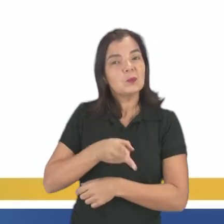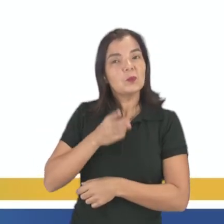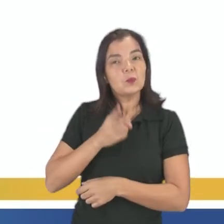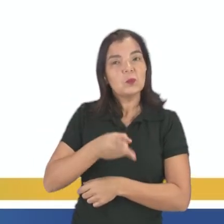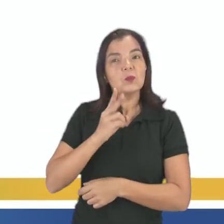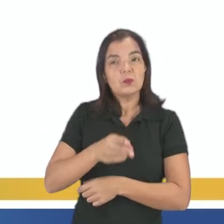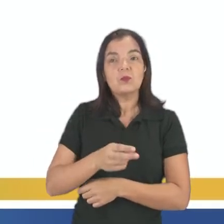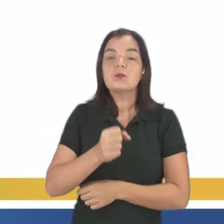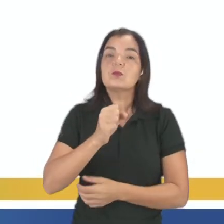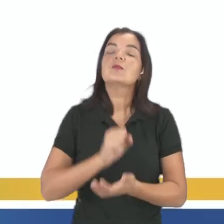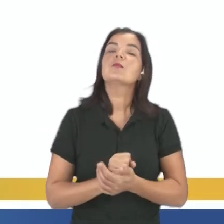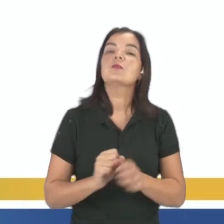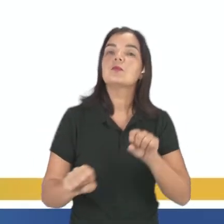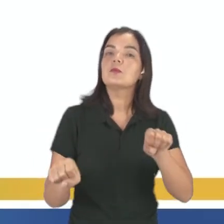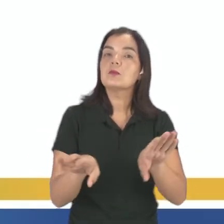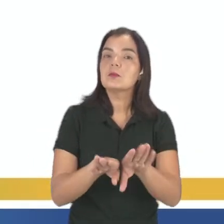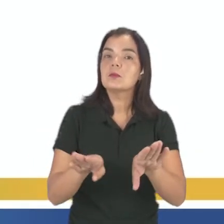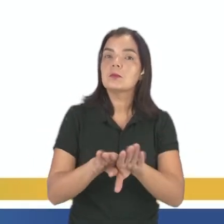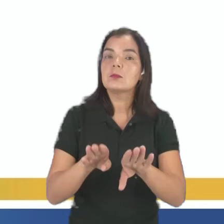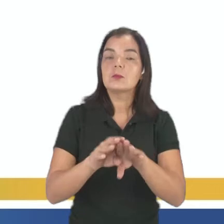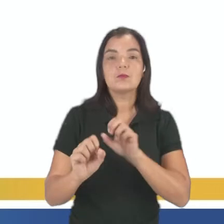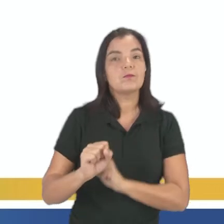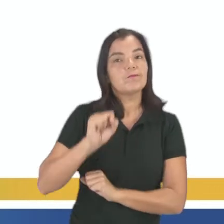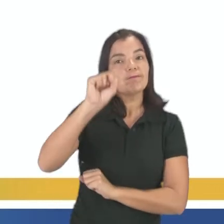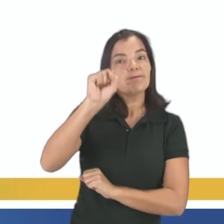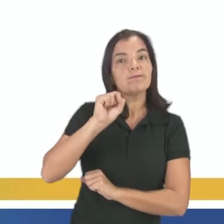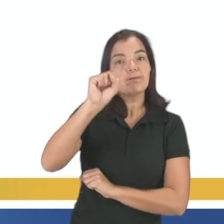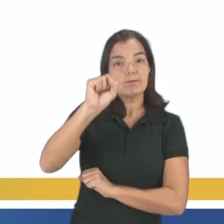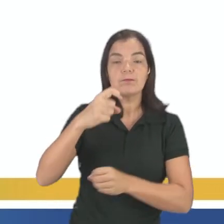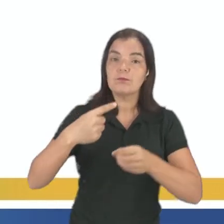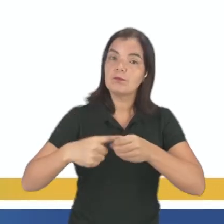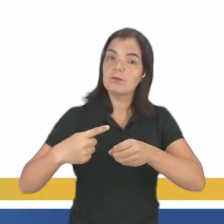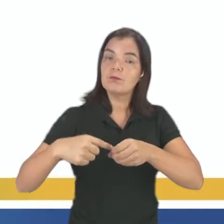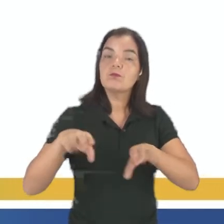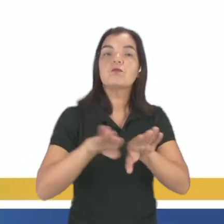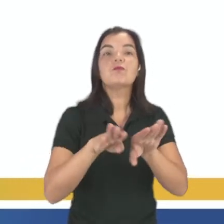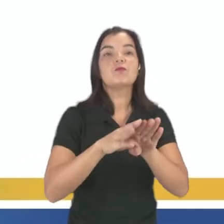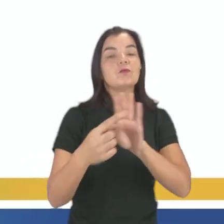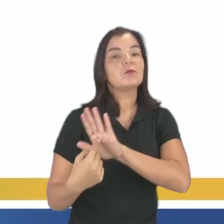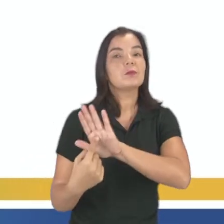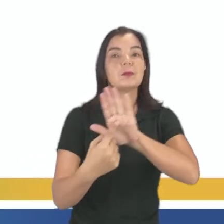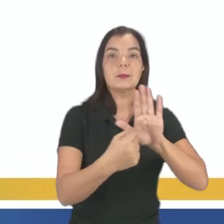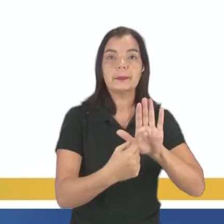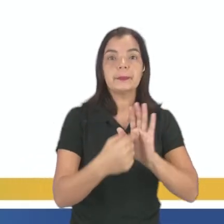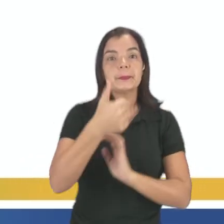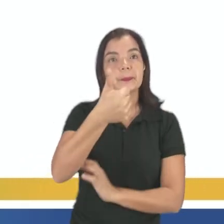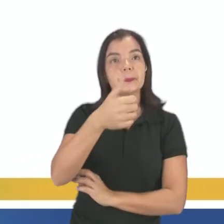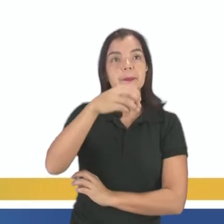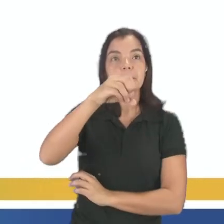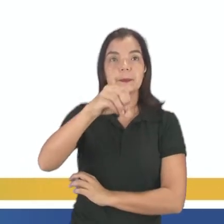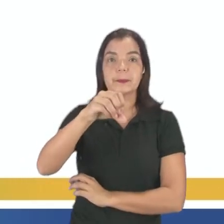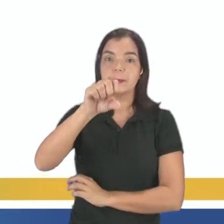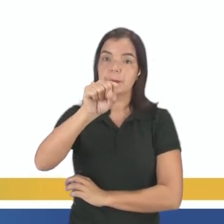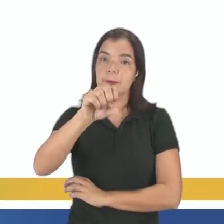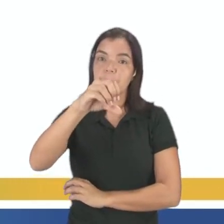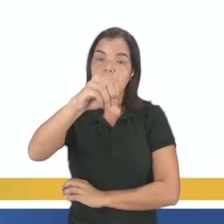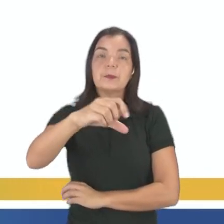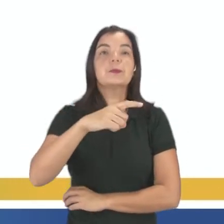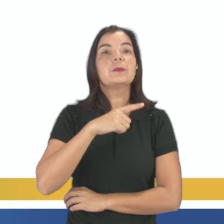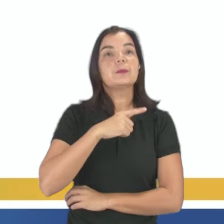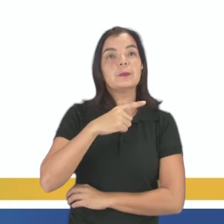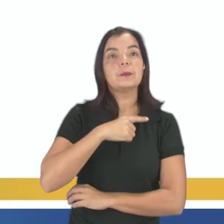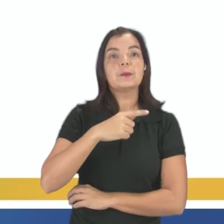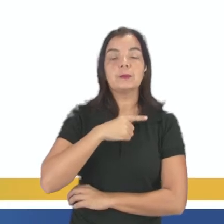esse comunismo, né, na gestão aí do país, e a gente tem algumas manifestações, né. Em 1989, a gente